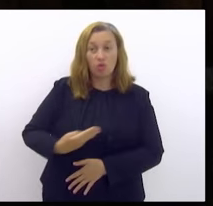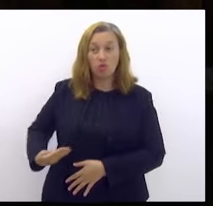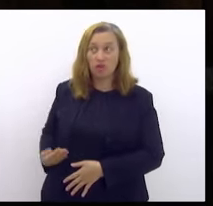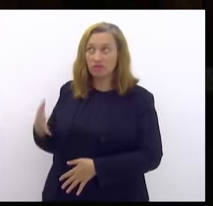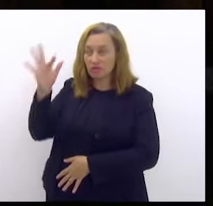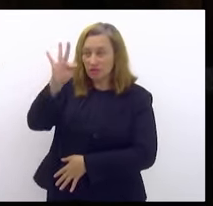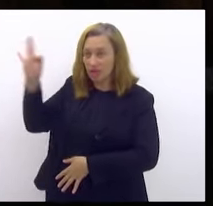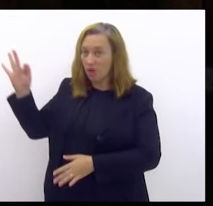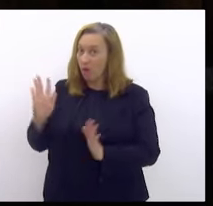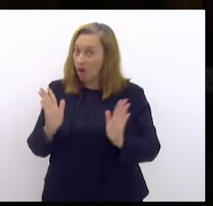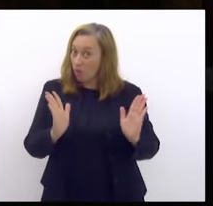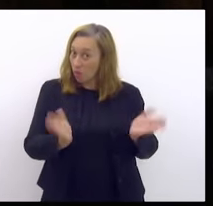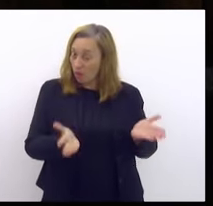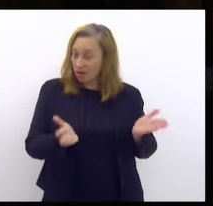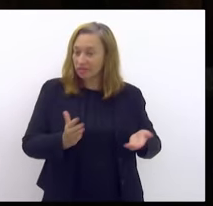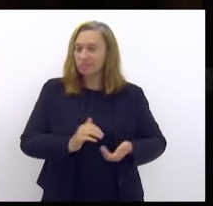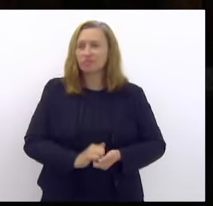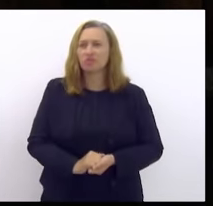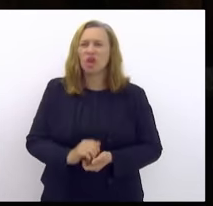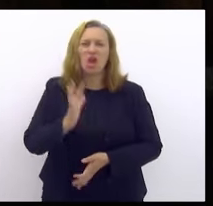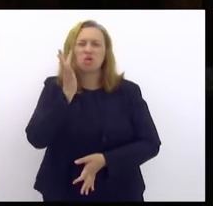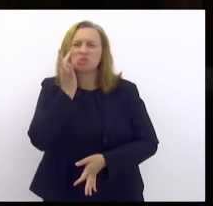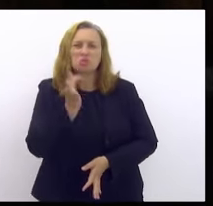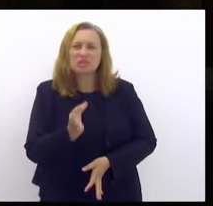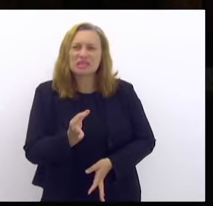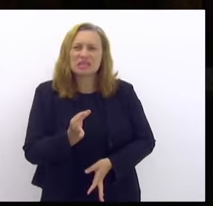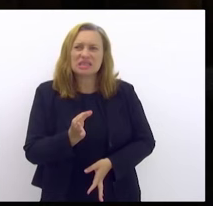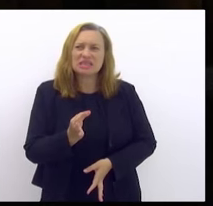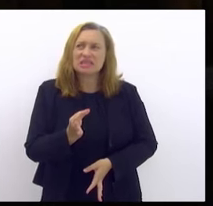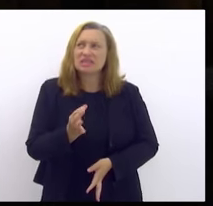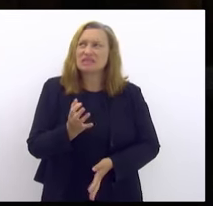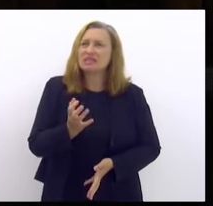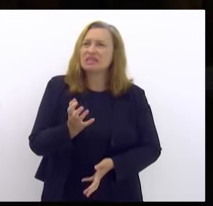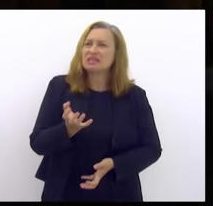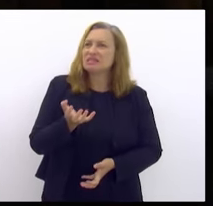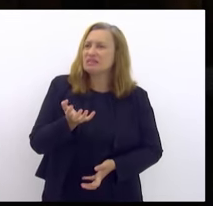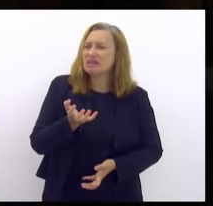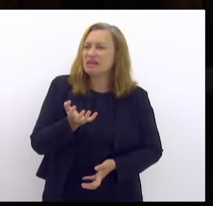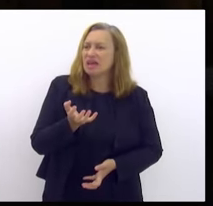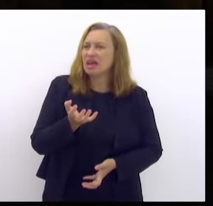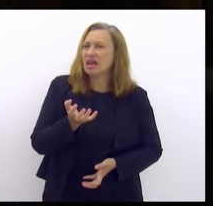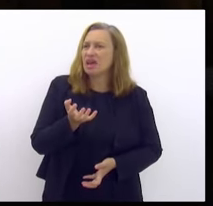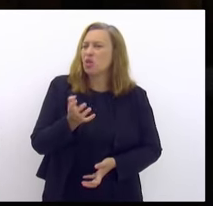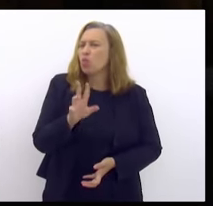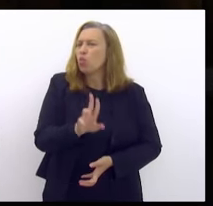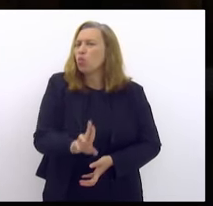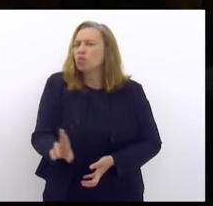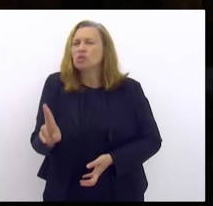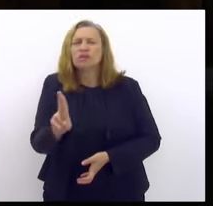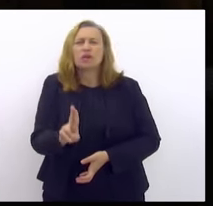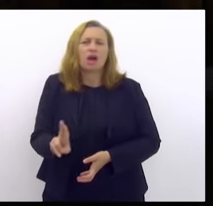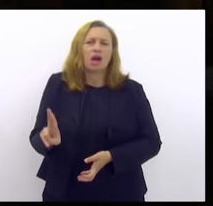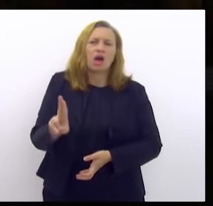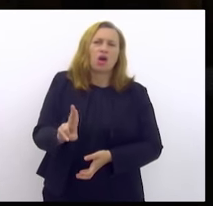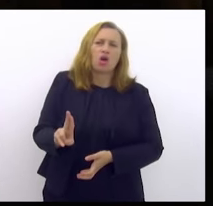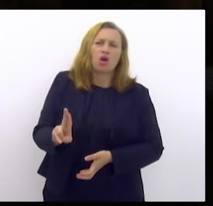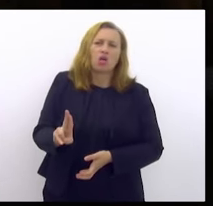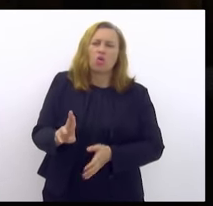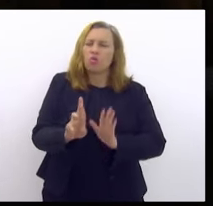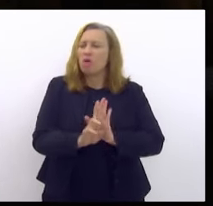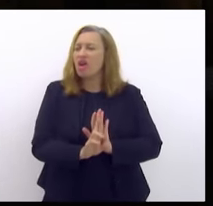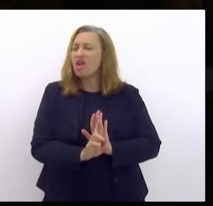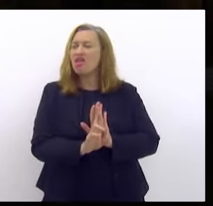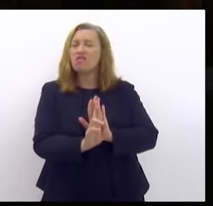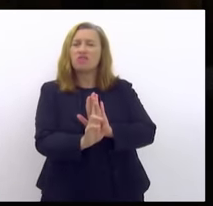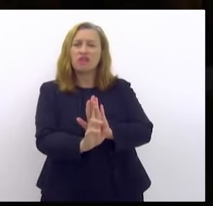federal, eu não sei se está tentando usar como